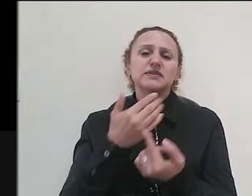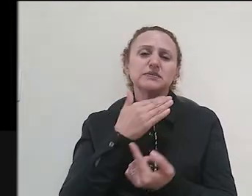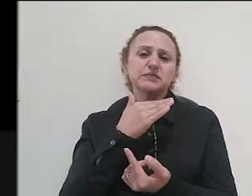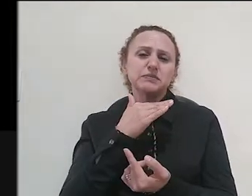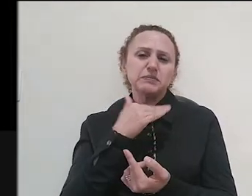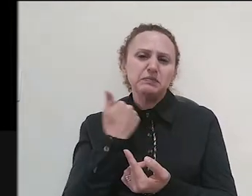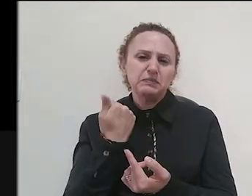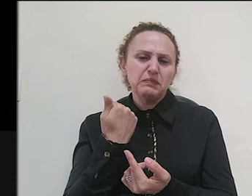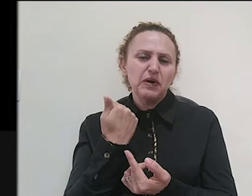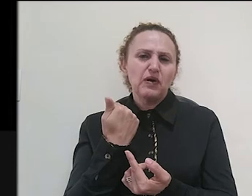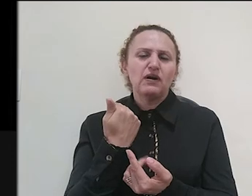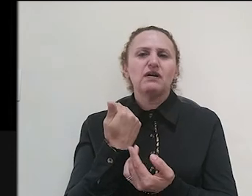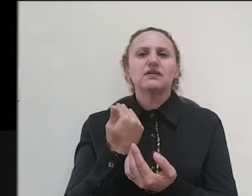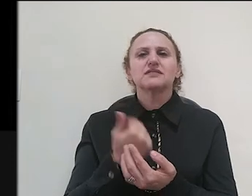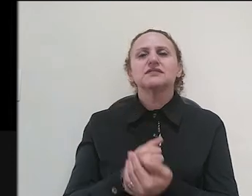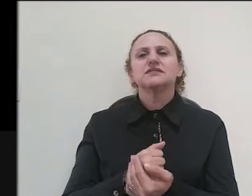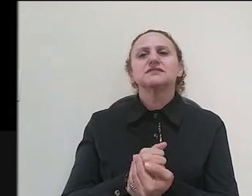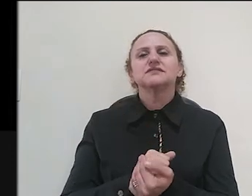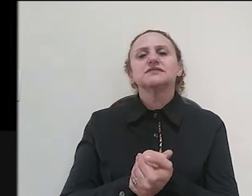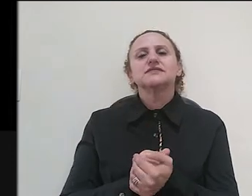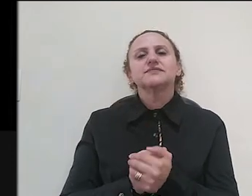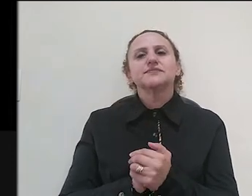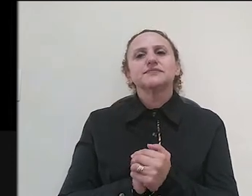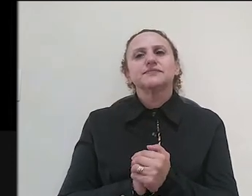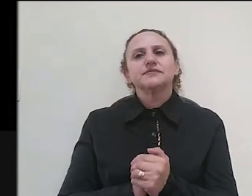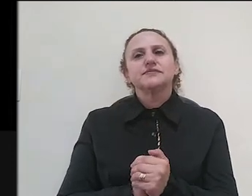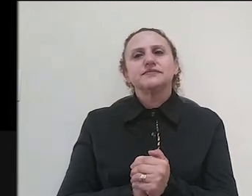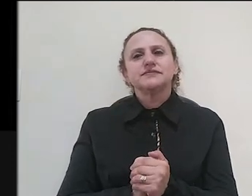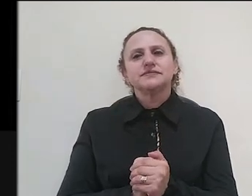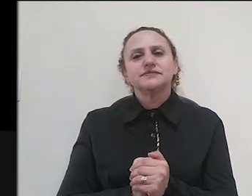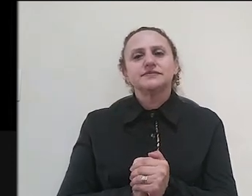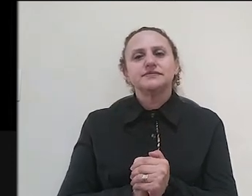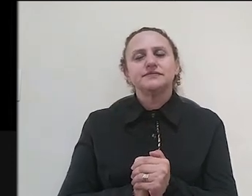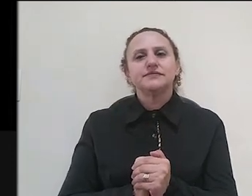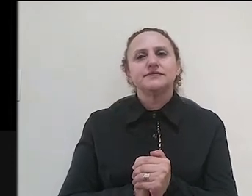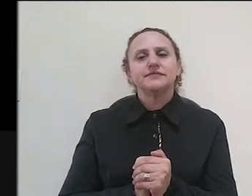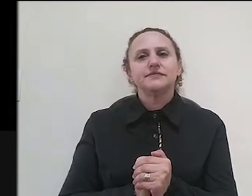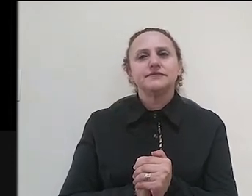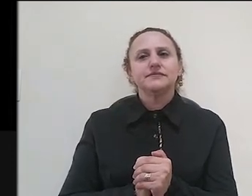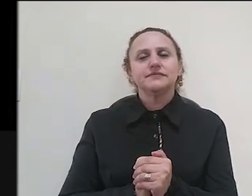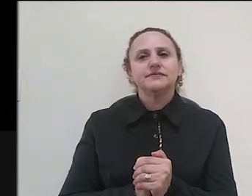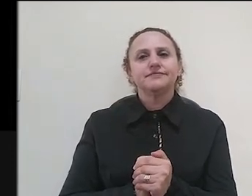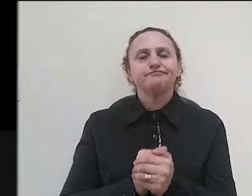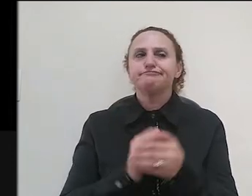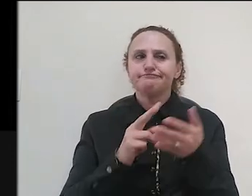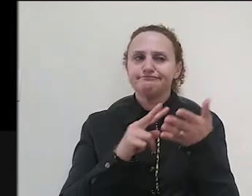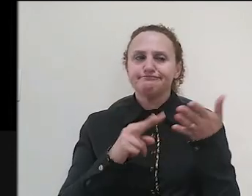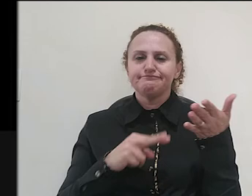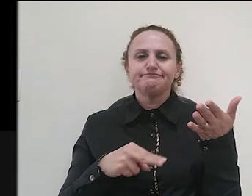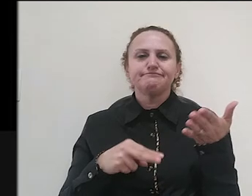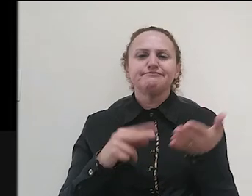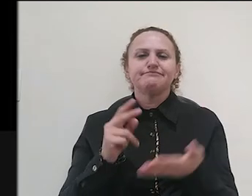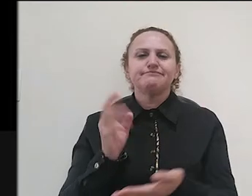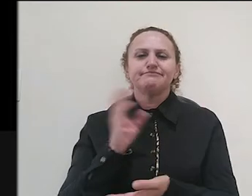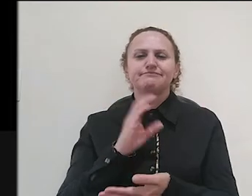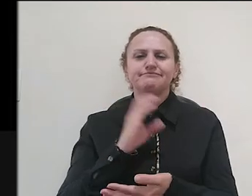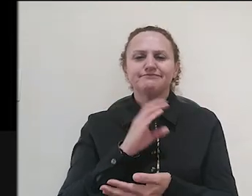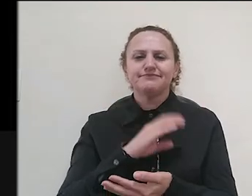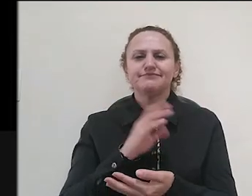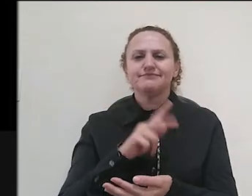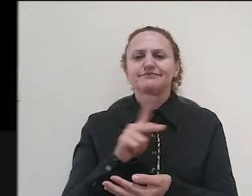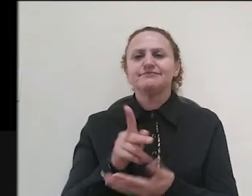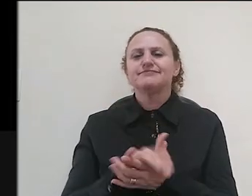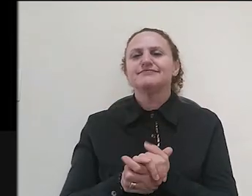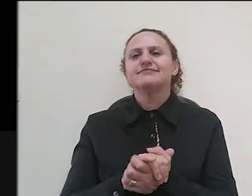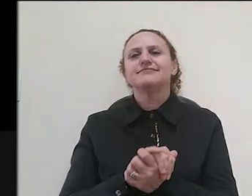Quando te corte uma robusta mão, que é lei da agricultura permitida, grosseiro alento acabará a tua sorte. Não